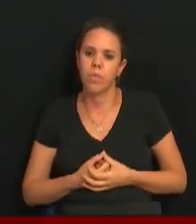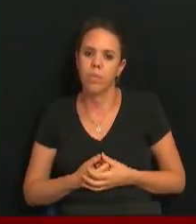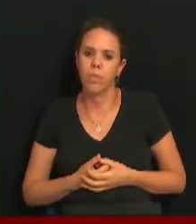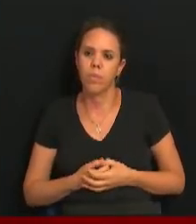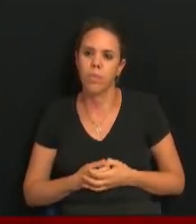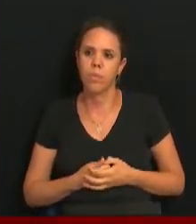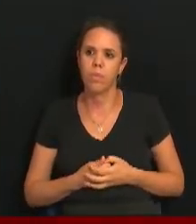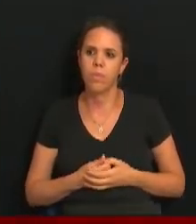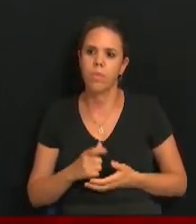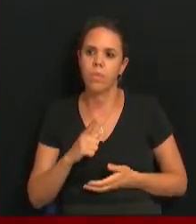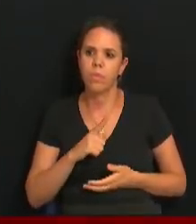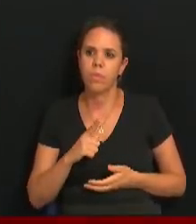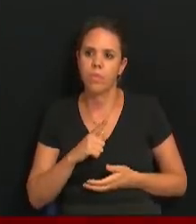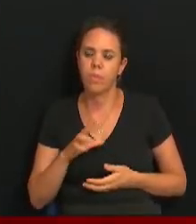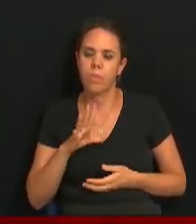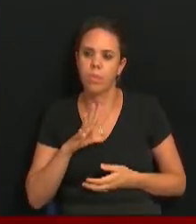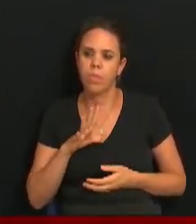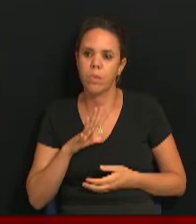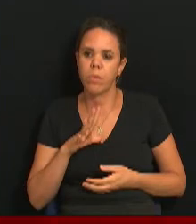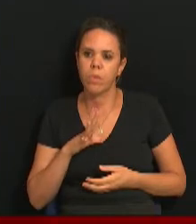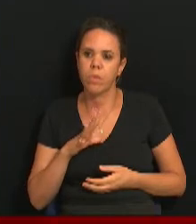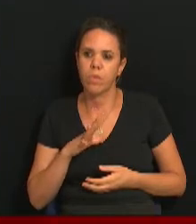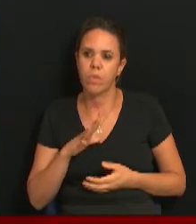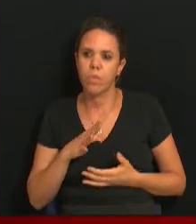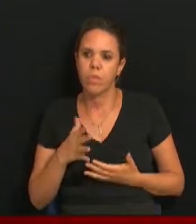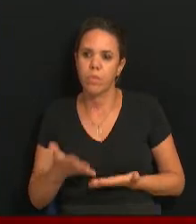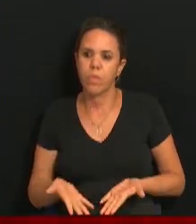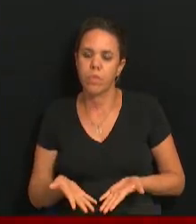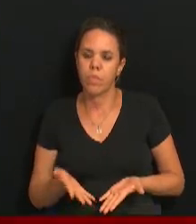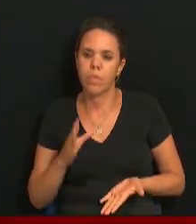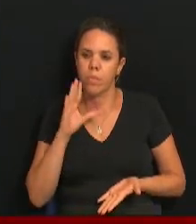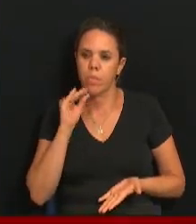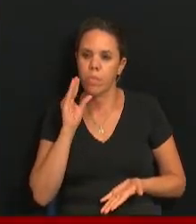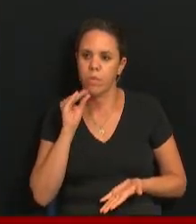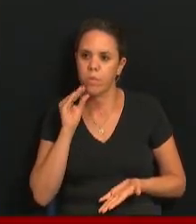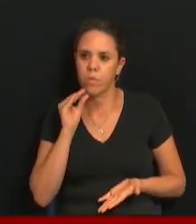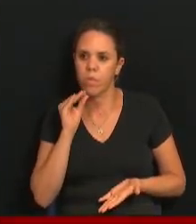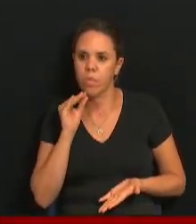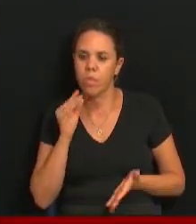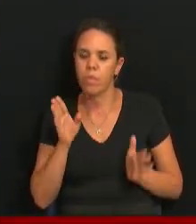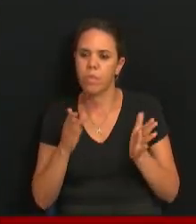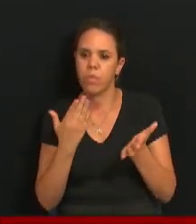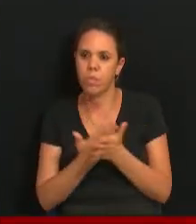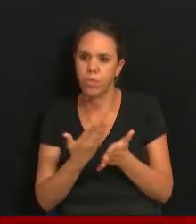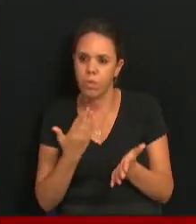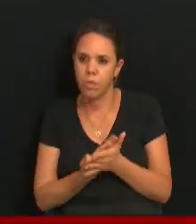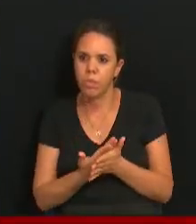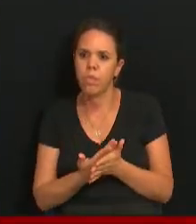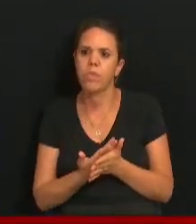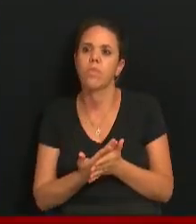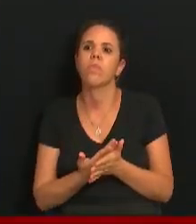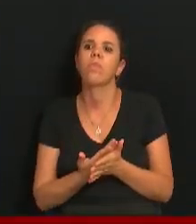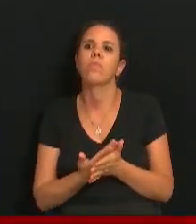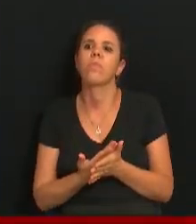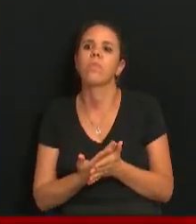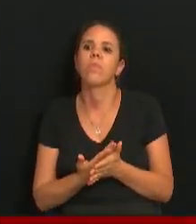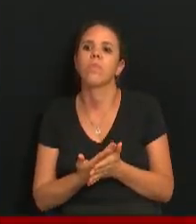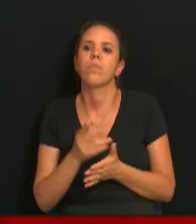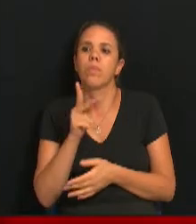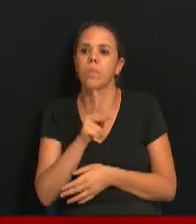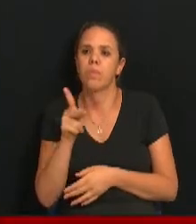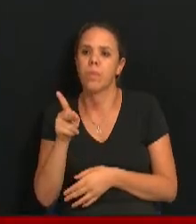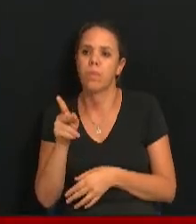Nós temos, assim, na cidade que o servidor, nós somos um servidor que estuda, né, a associação estuda o